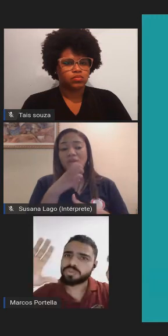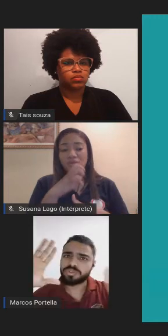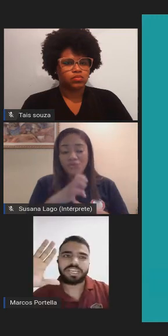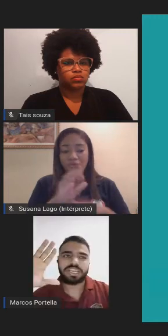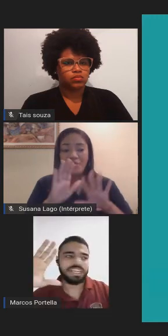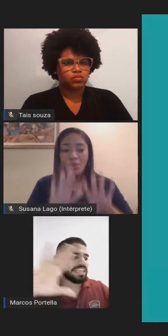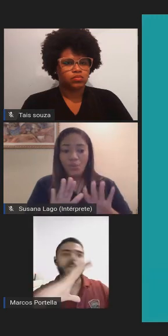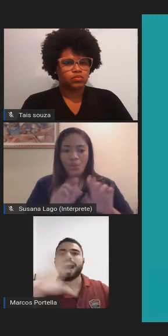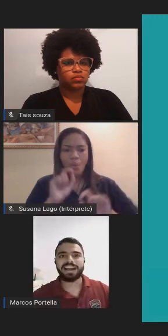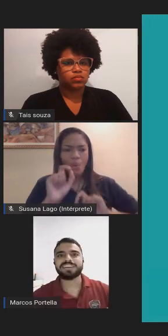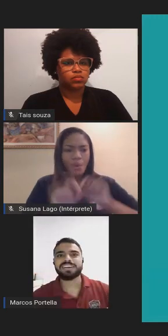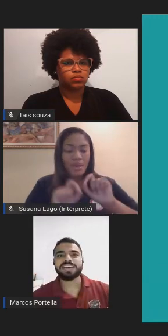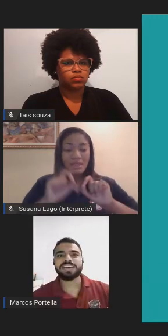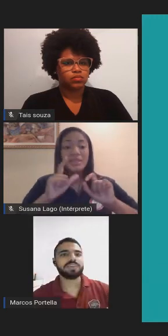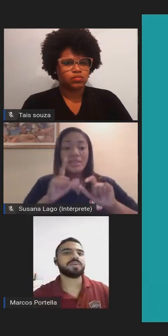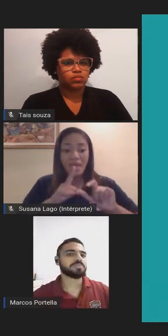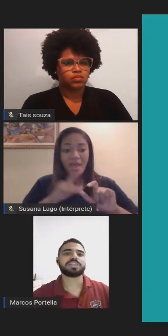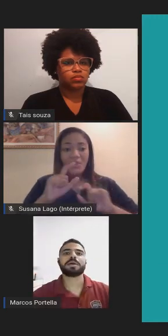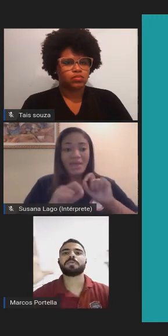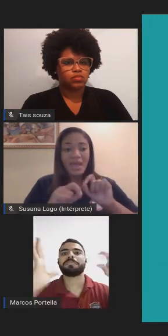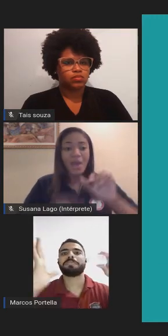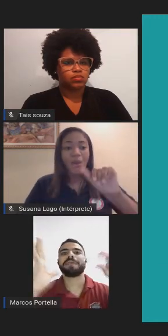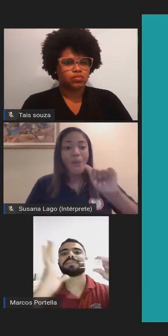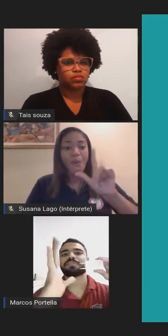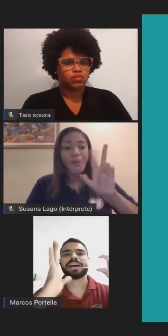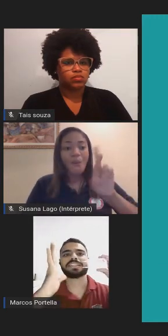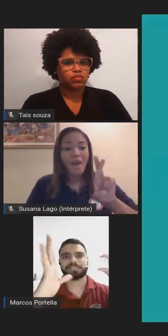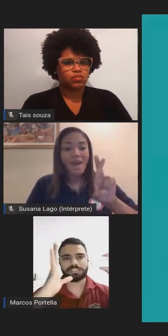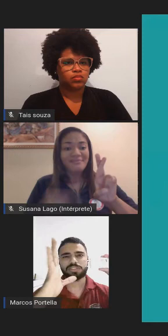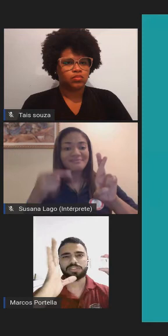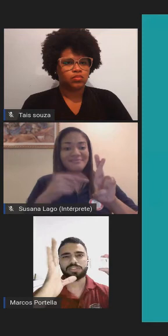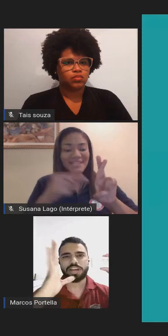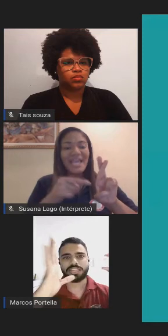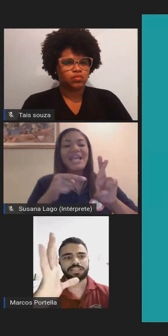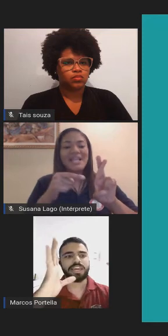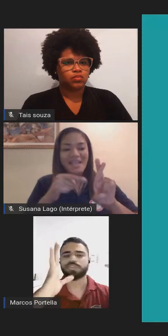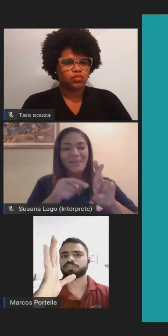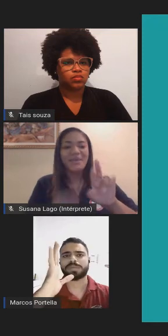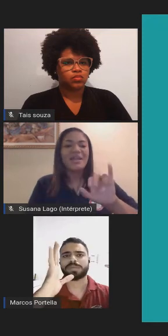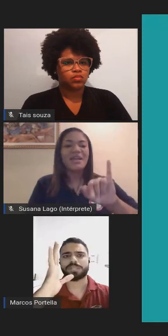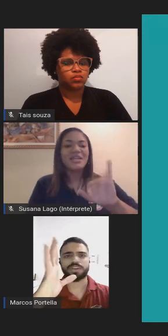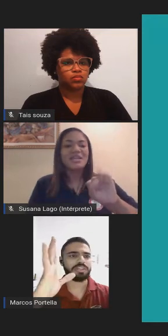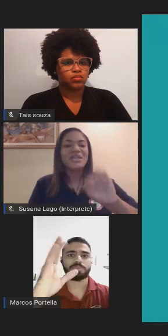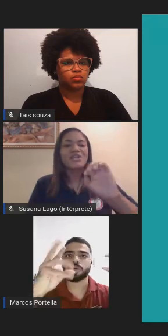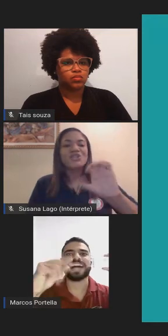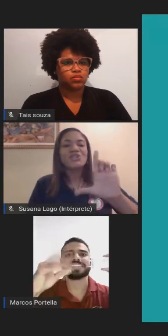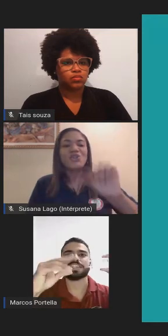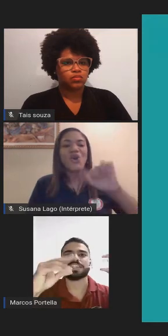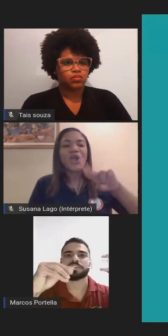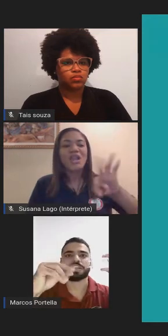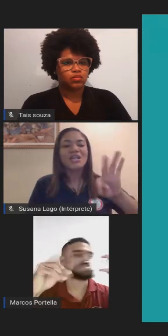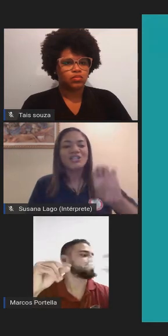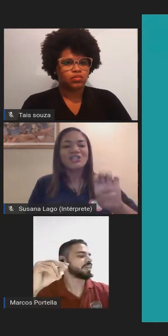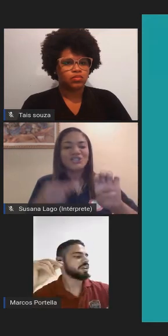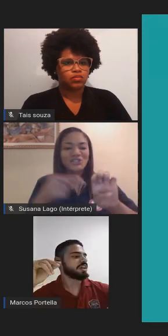isolante do mundo, que é o ar, eu posso botar minha mão perto da tomada, sem tocar nela, eu não vou tomar choque, porque o ar